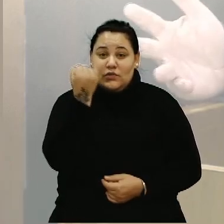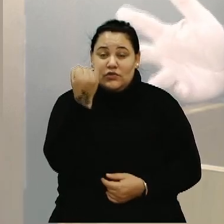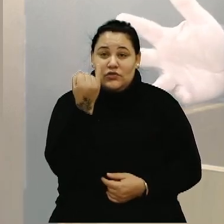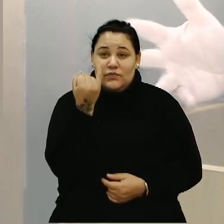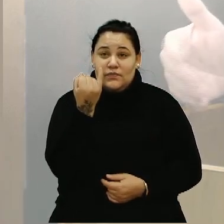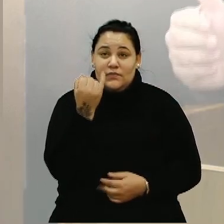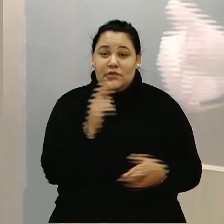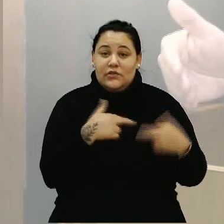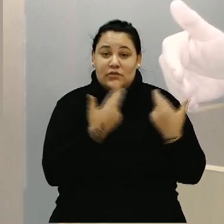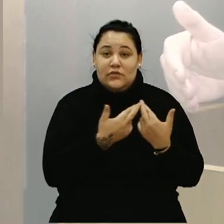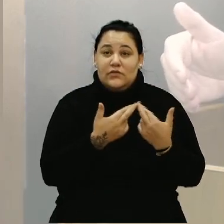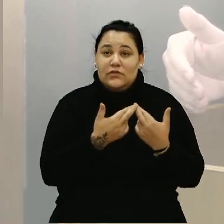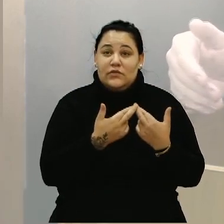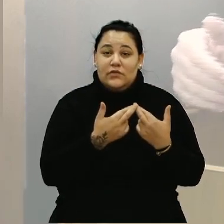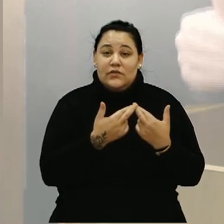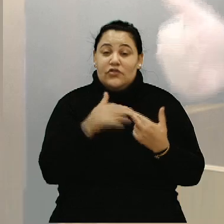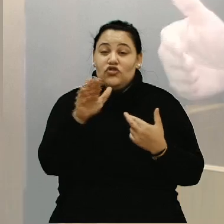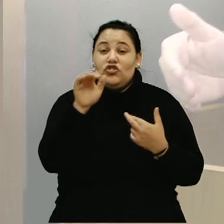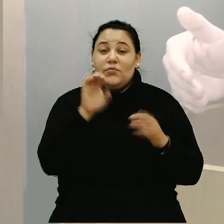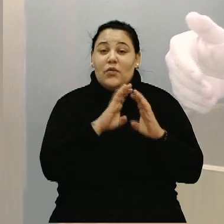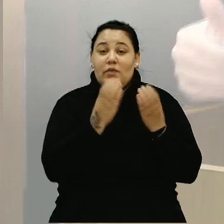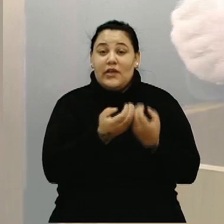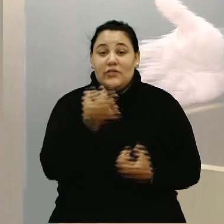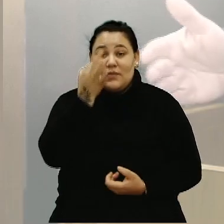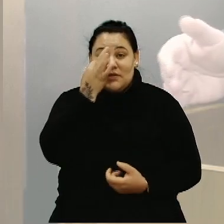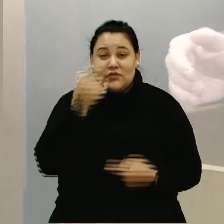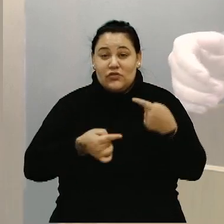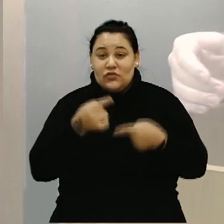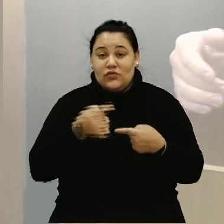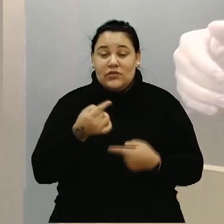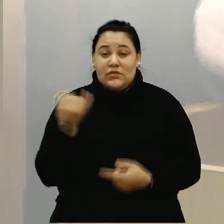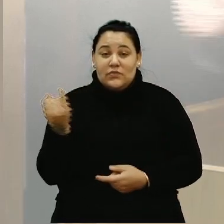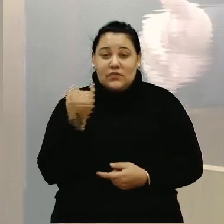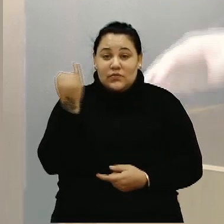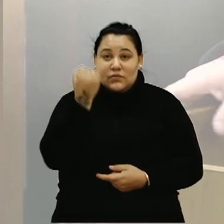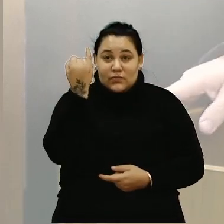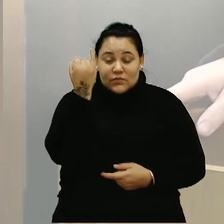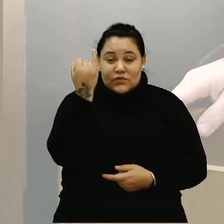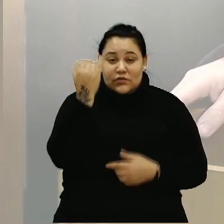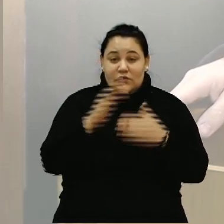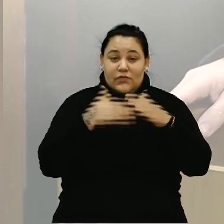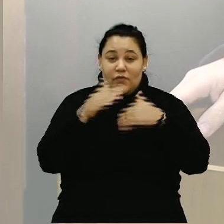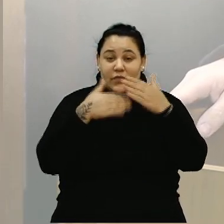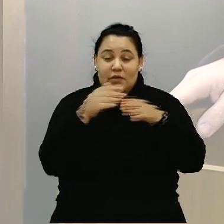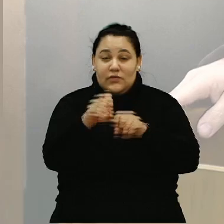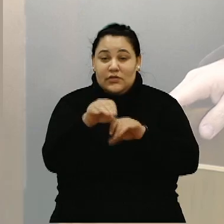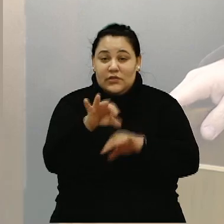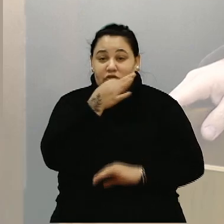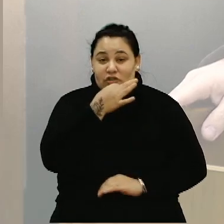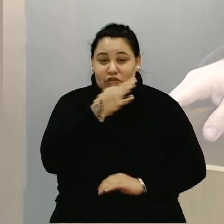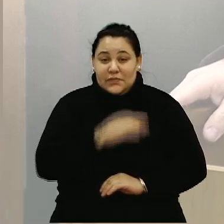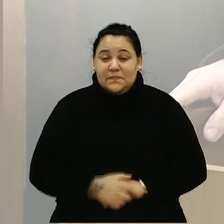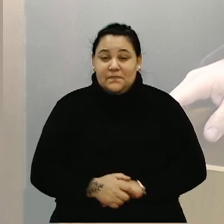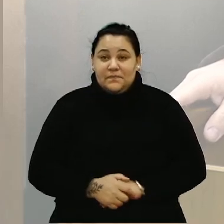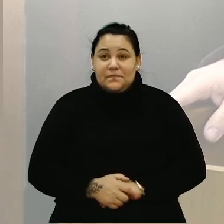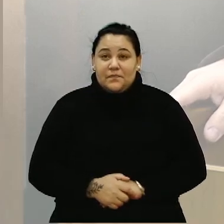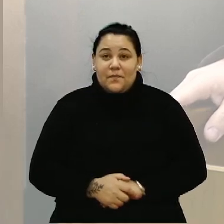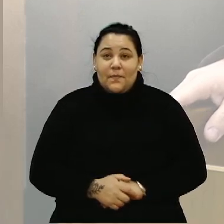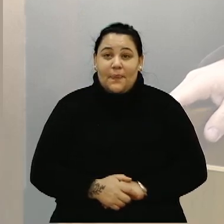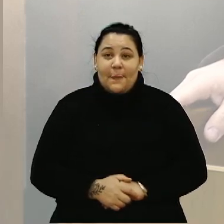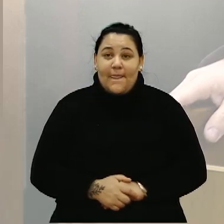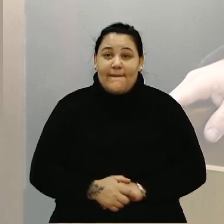convoca a comunidade para estar presente, debater este importante avanço na educação de Caxias do Sul.